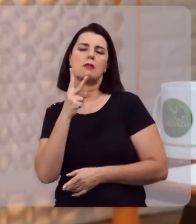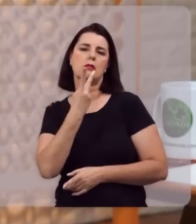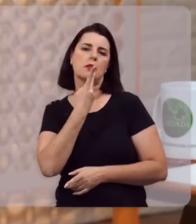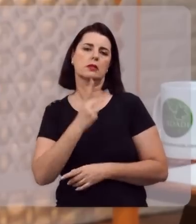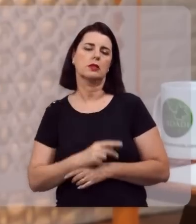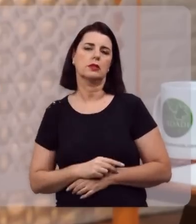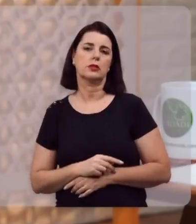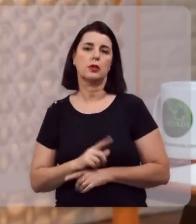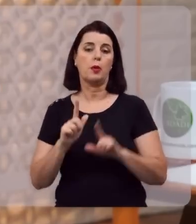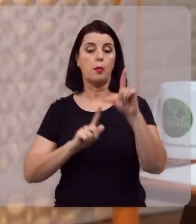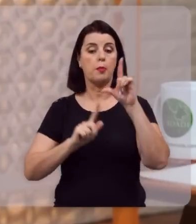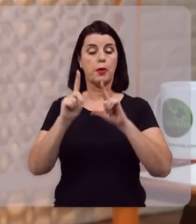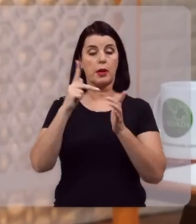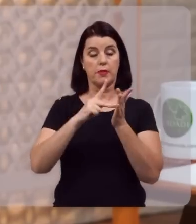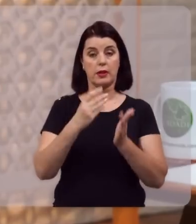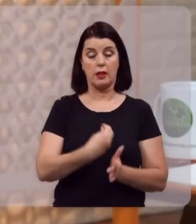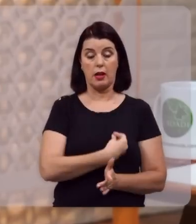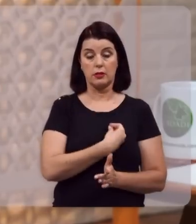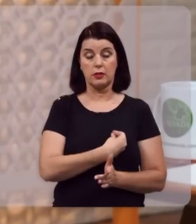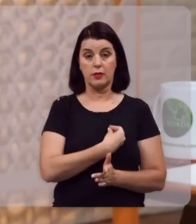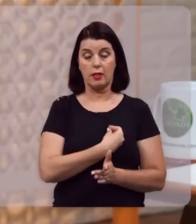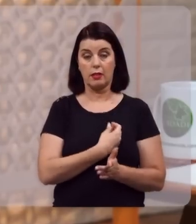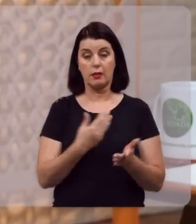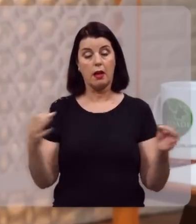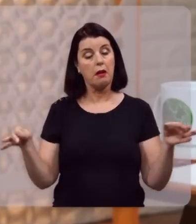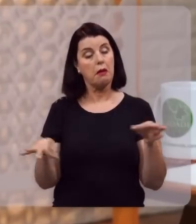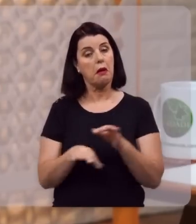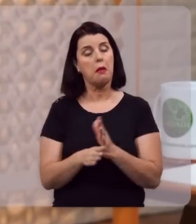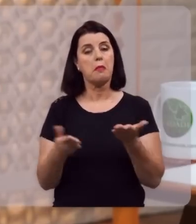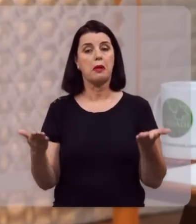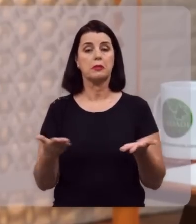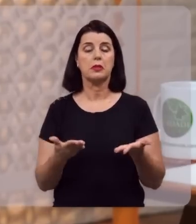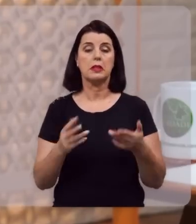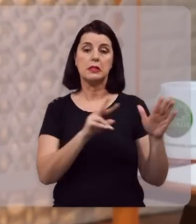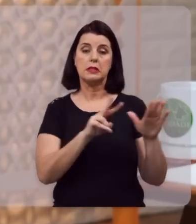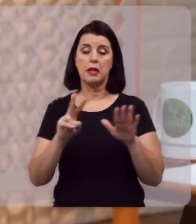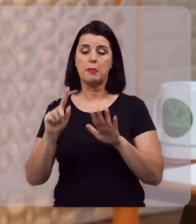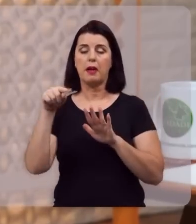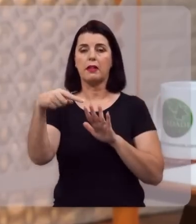Dias Lopes. O programa Verdade e Vida vai ficando por aqui,